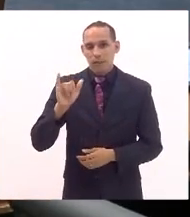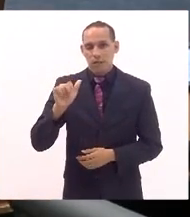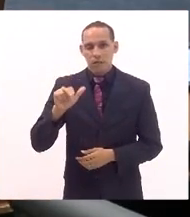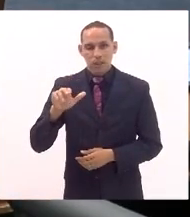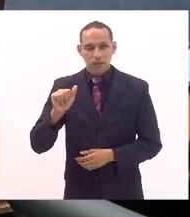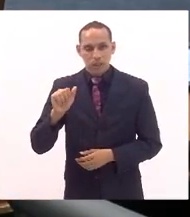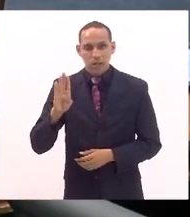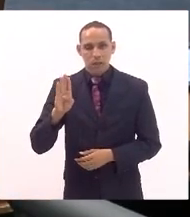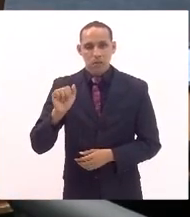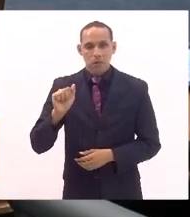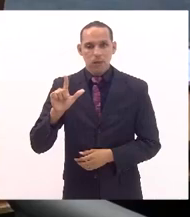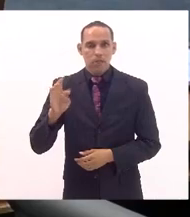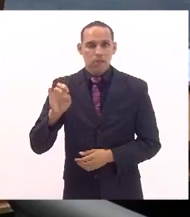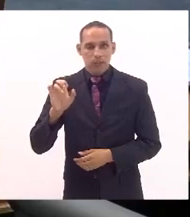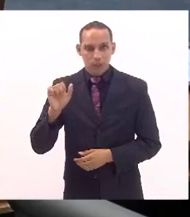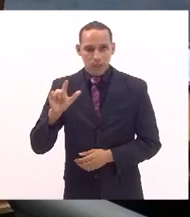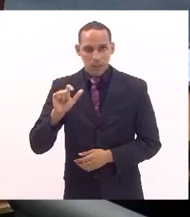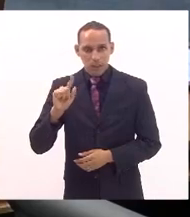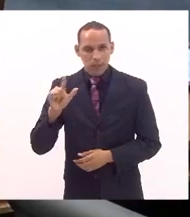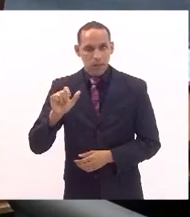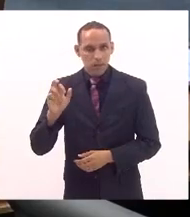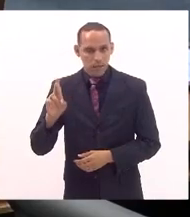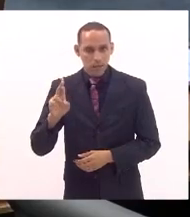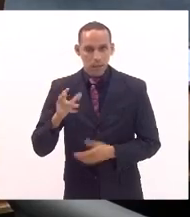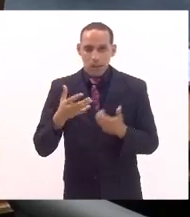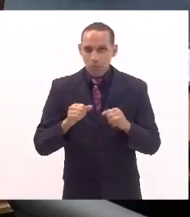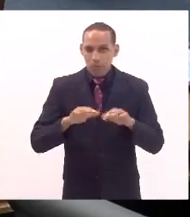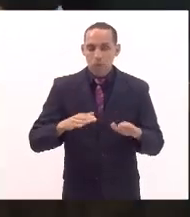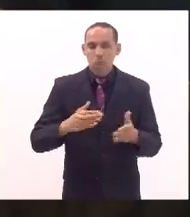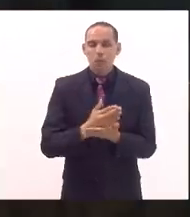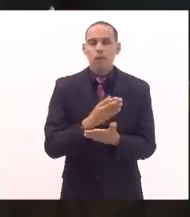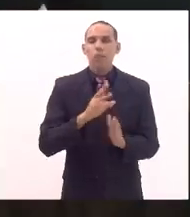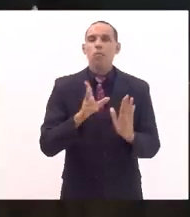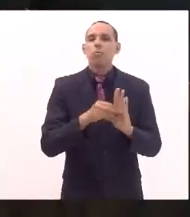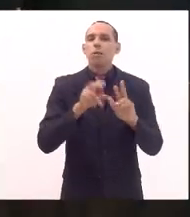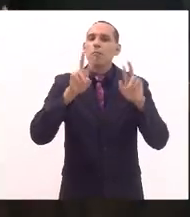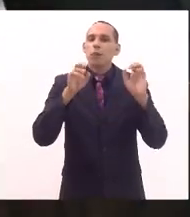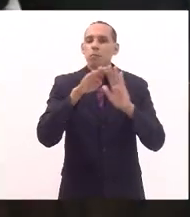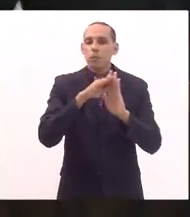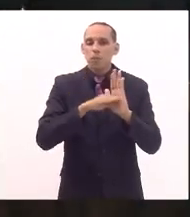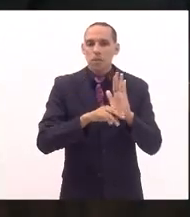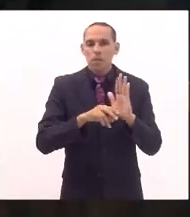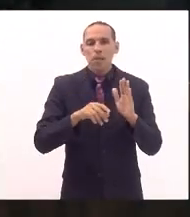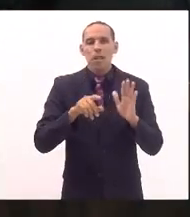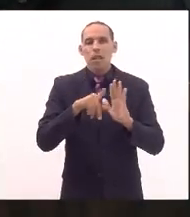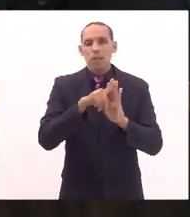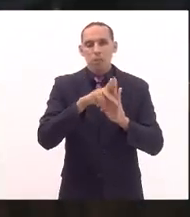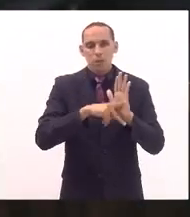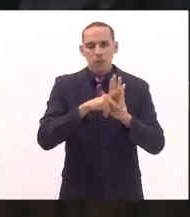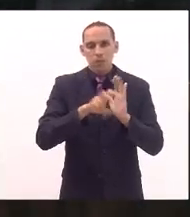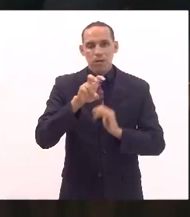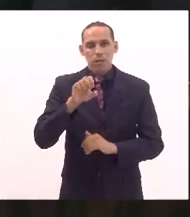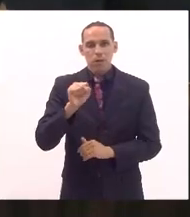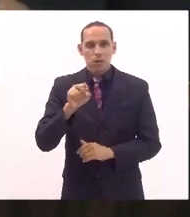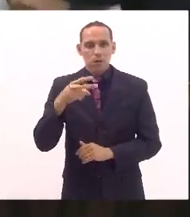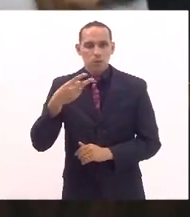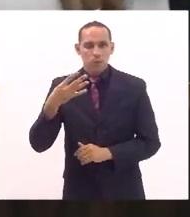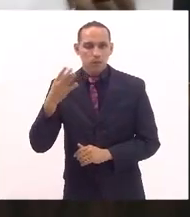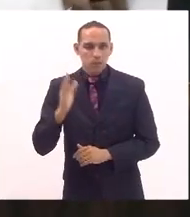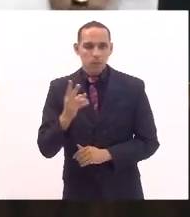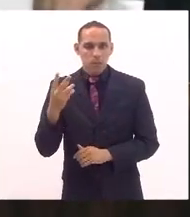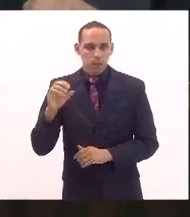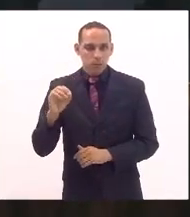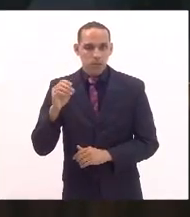Baltazar todos que a prova nesse custam aprovado é que usou na loja do dia do projeto de lei com 5824